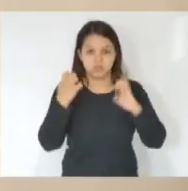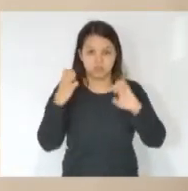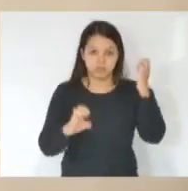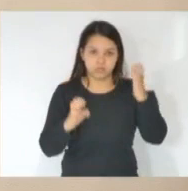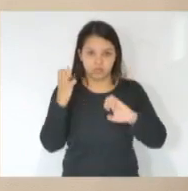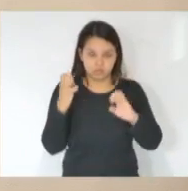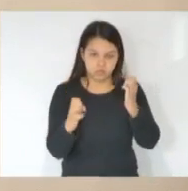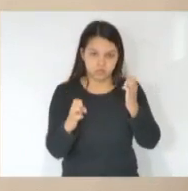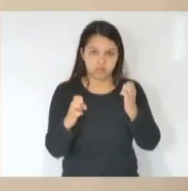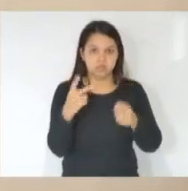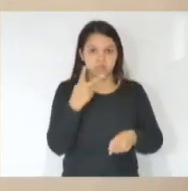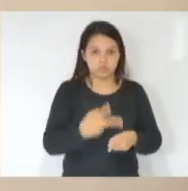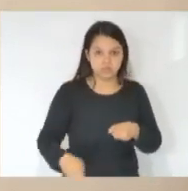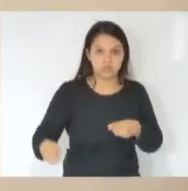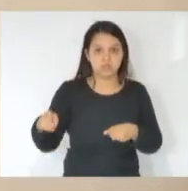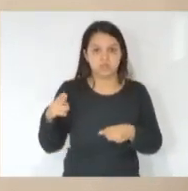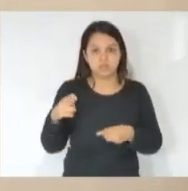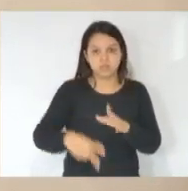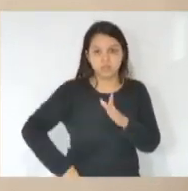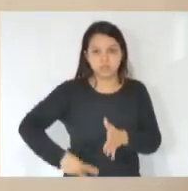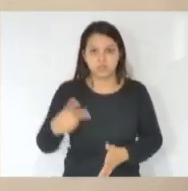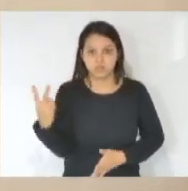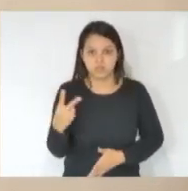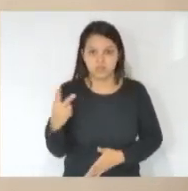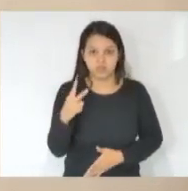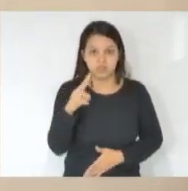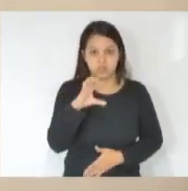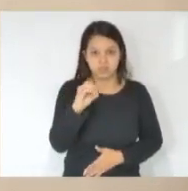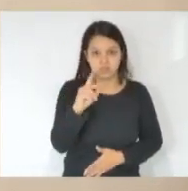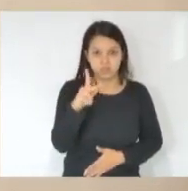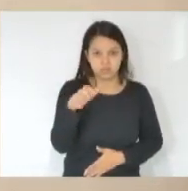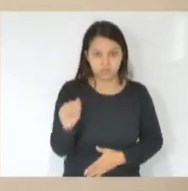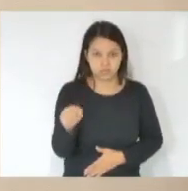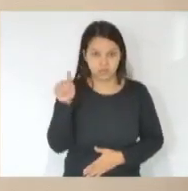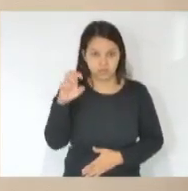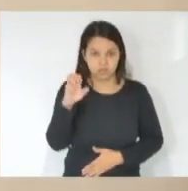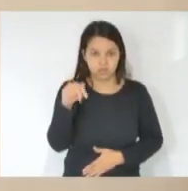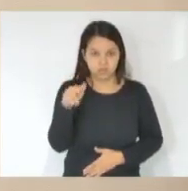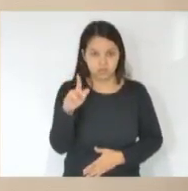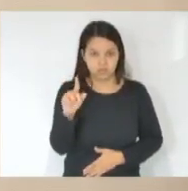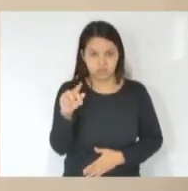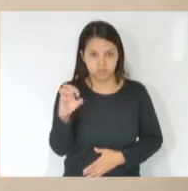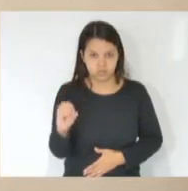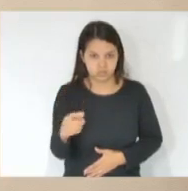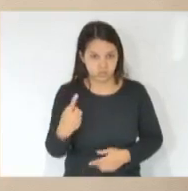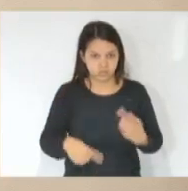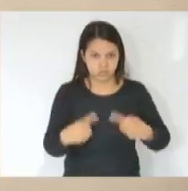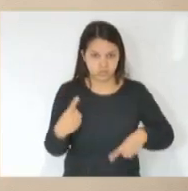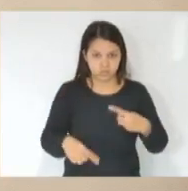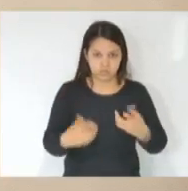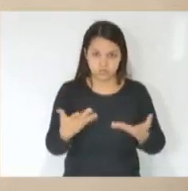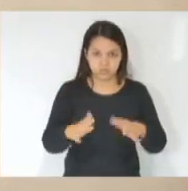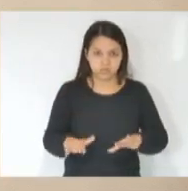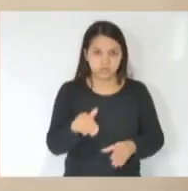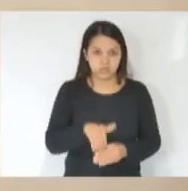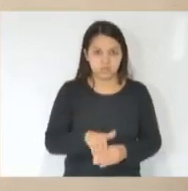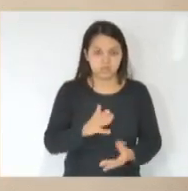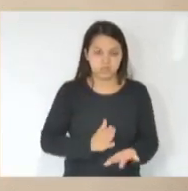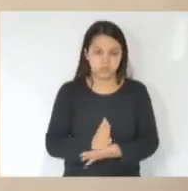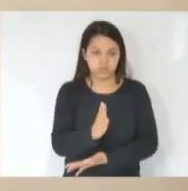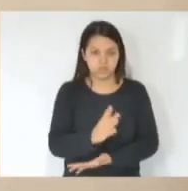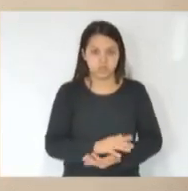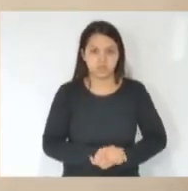Copa Mitad del Mundo, no Equador. Em discussão, não havendo que queira discutir, em votação,